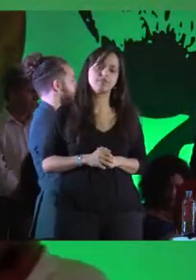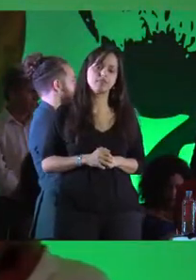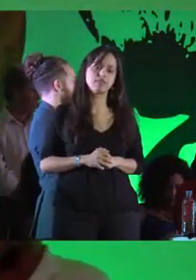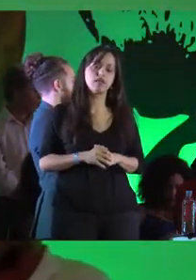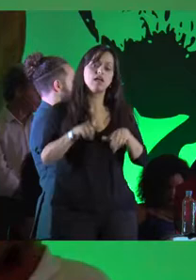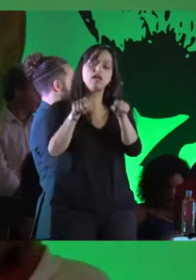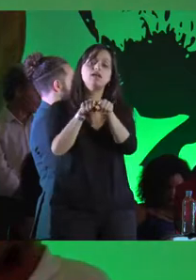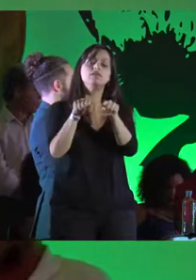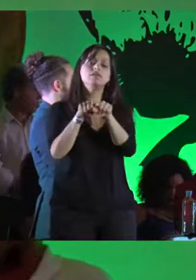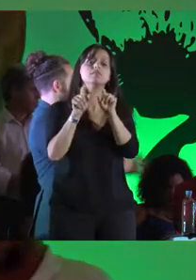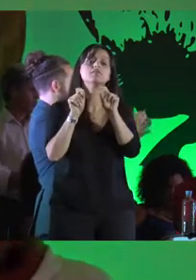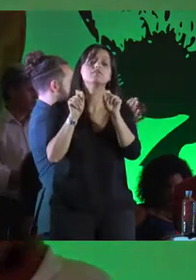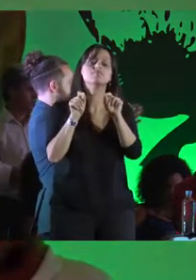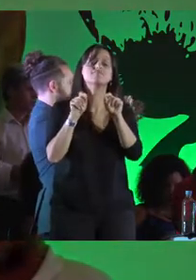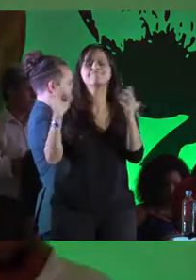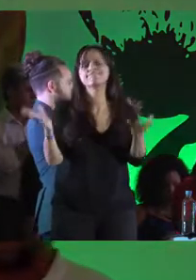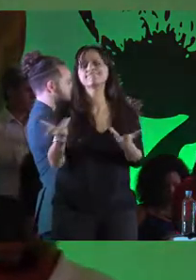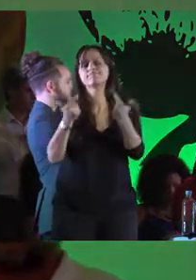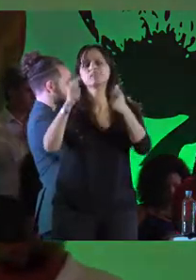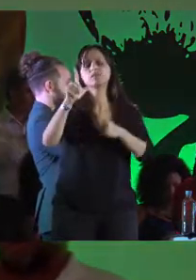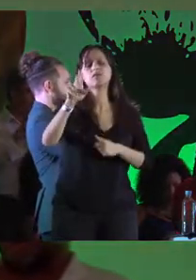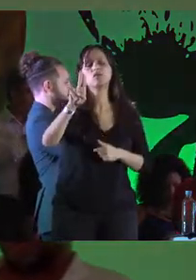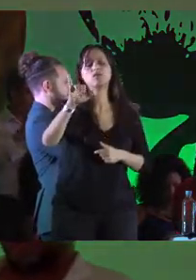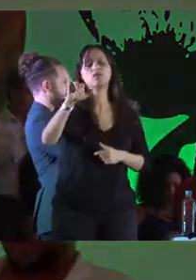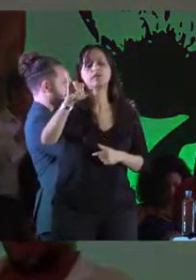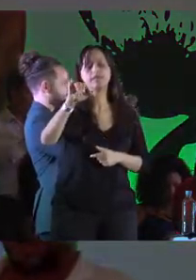extraordinário Luiz Guxiguem.